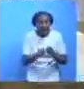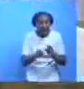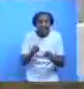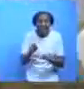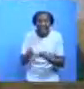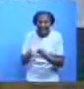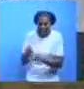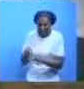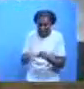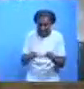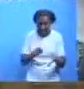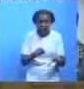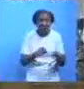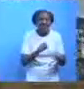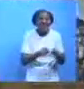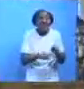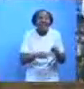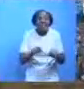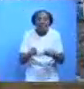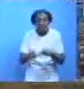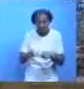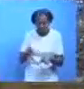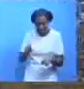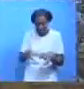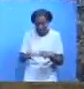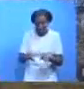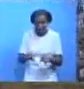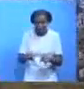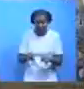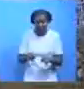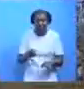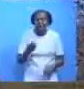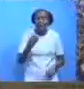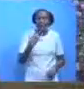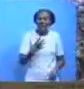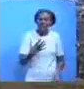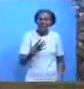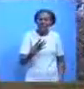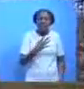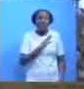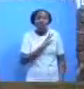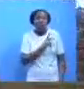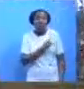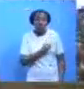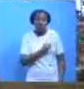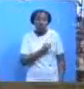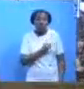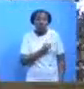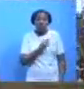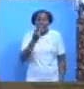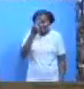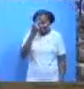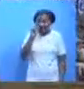tem aquela meta aqui, ele tem, a meta dele é chegar no mar. E ele está bem pertinho do mar, é só 40 quilômetros.